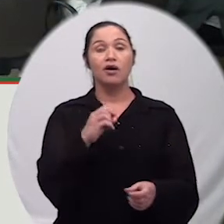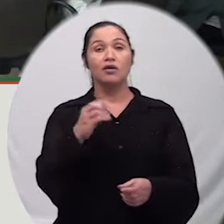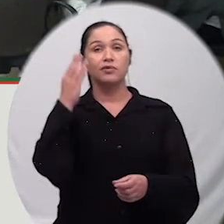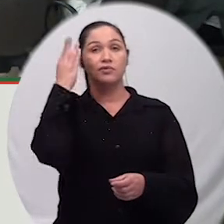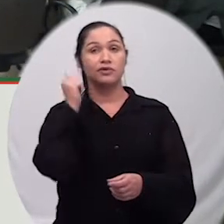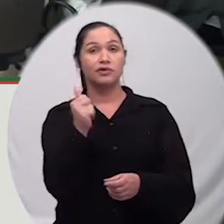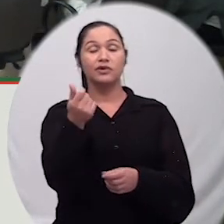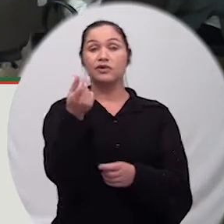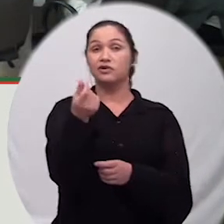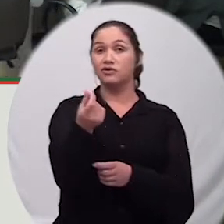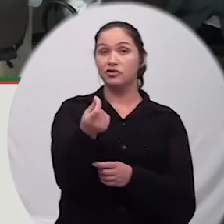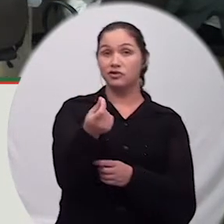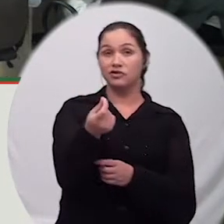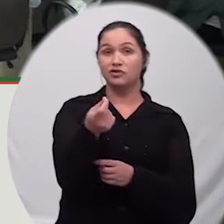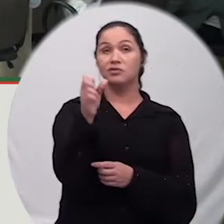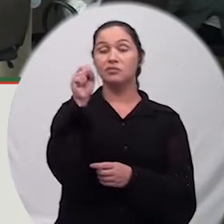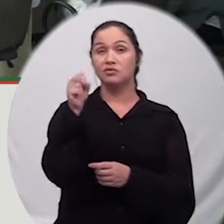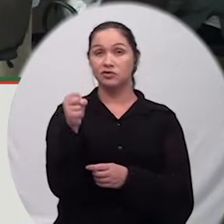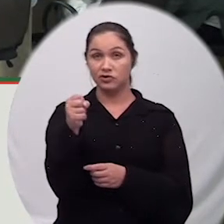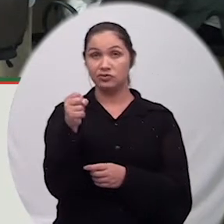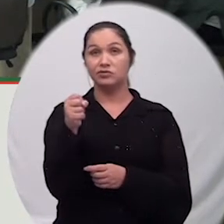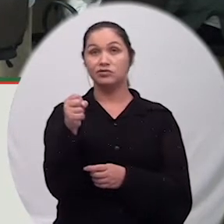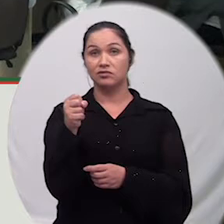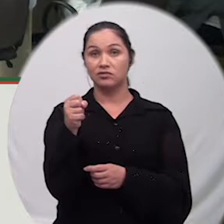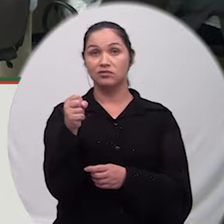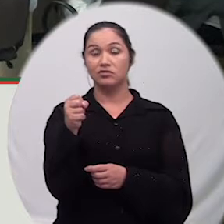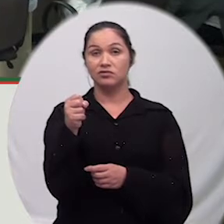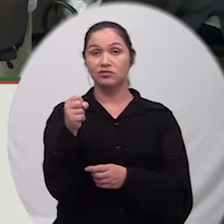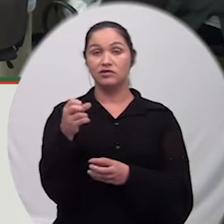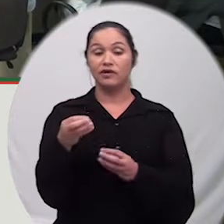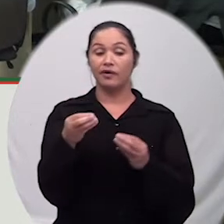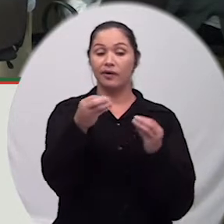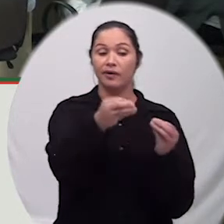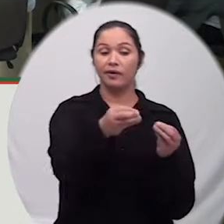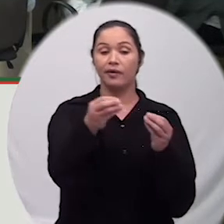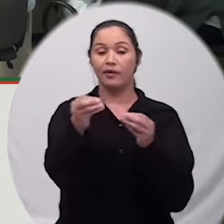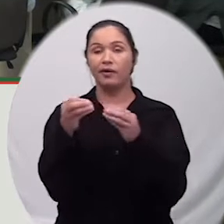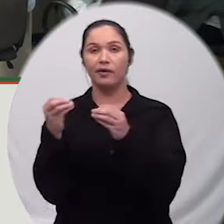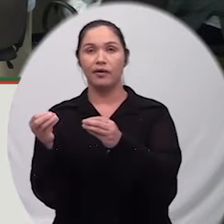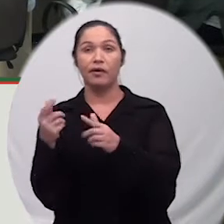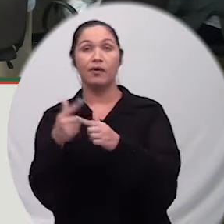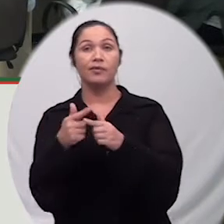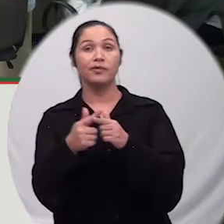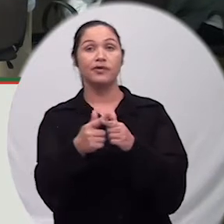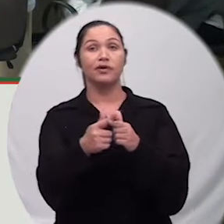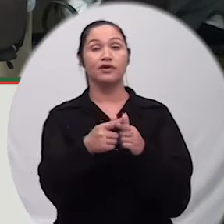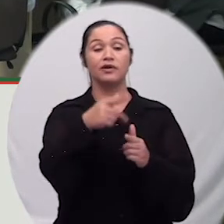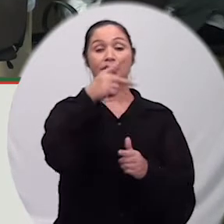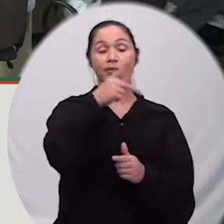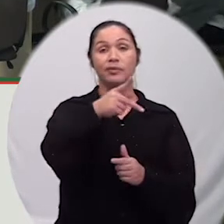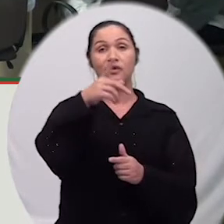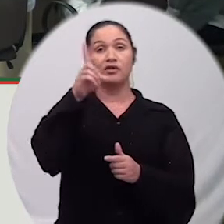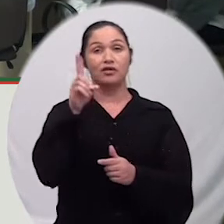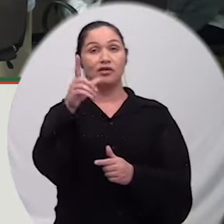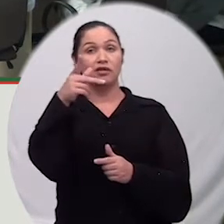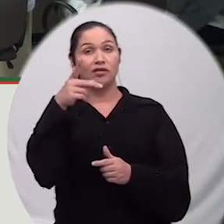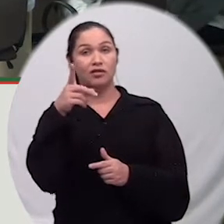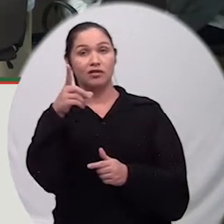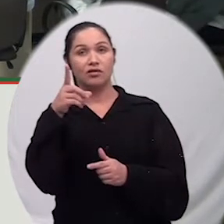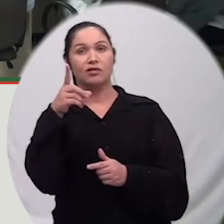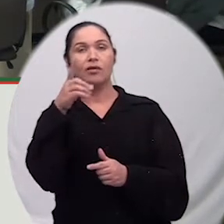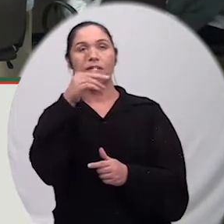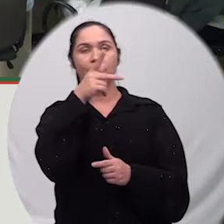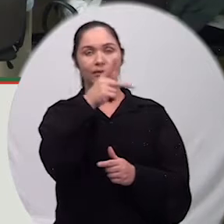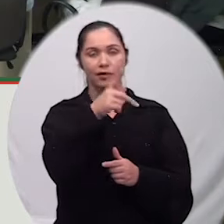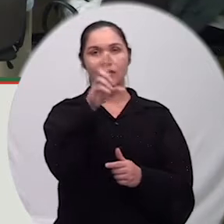um caso. Programa dinheiro direto na escola. Ou seja, é feito uma apresentação, faz-se um orçamento,